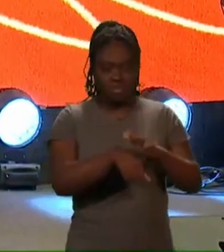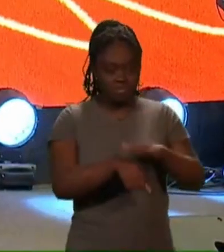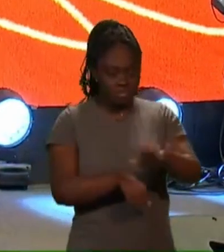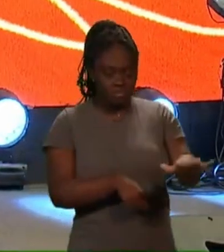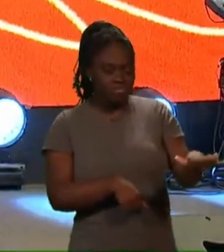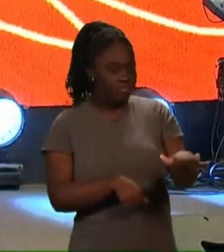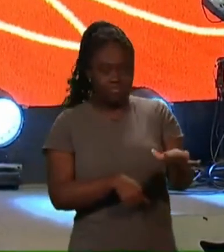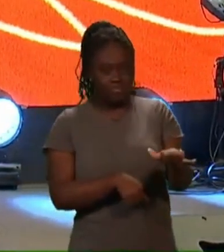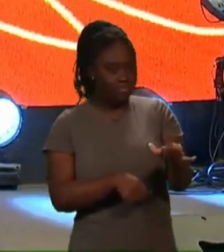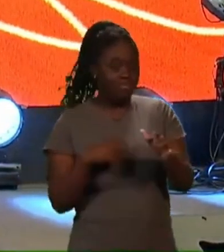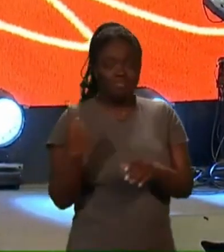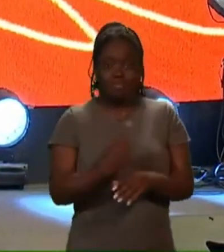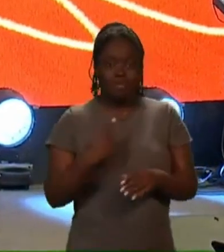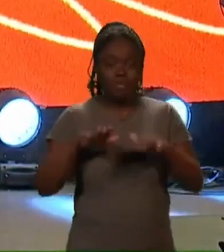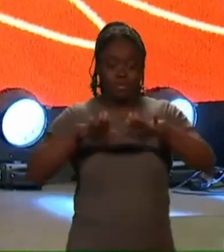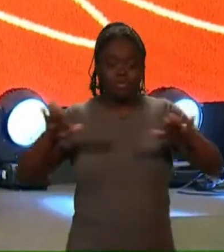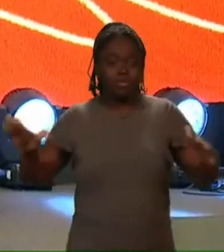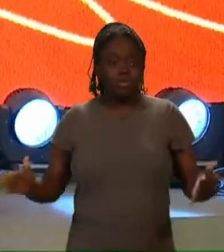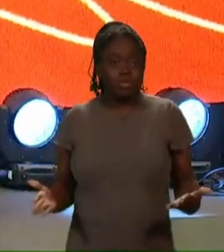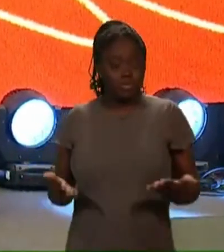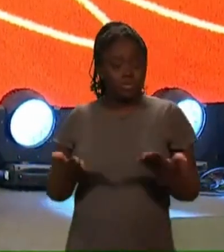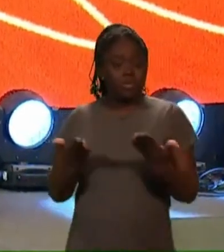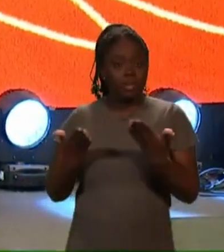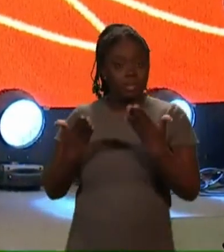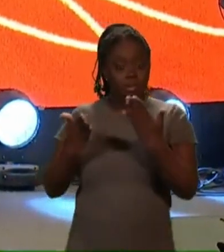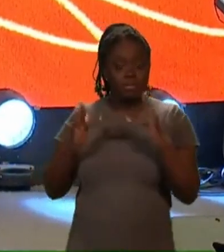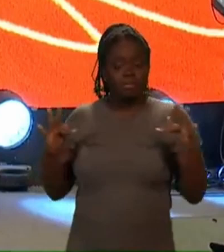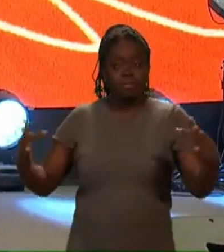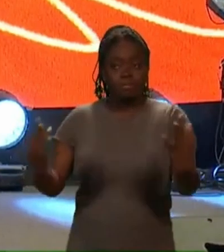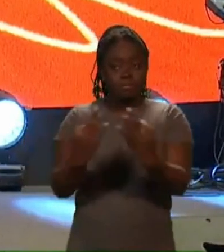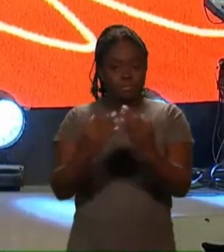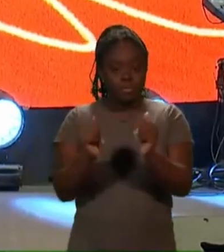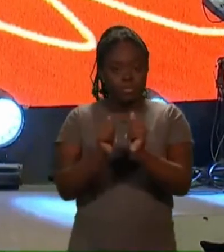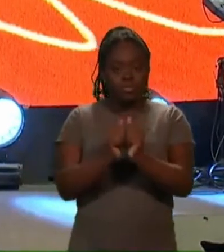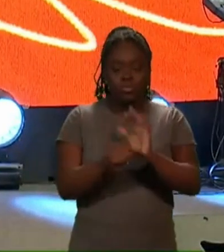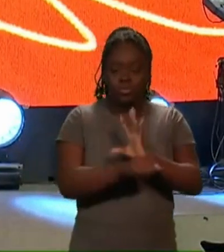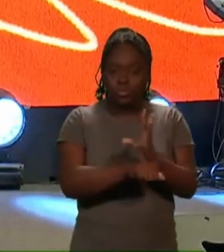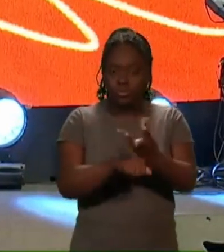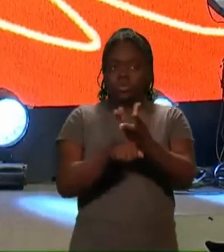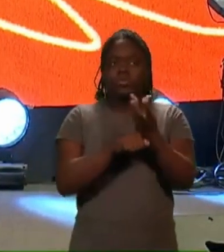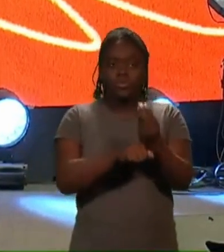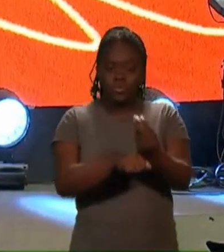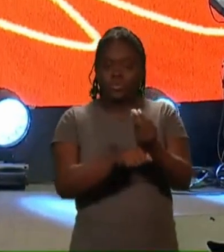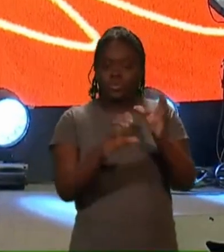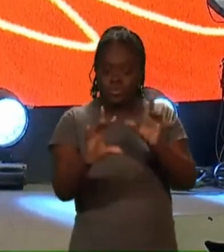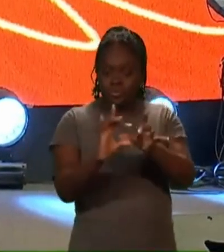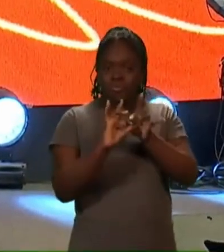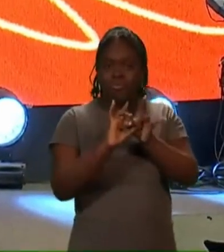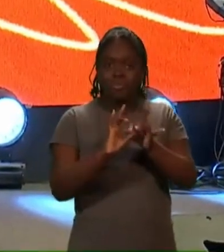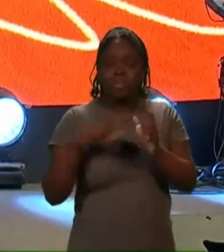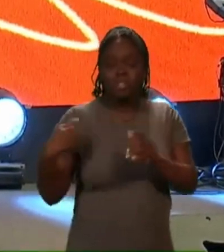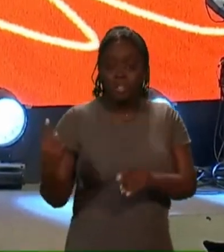criança. Nós estamos no altar com a sua família, com a igreja do Senhor reunida. Nós